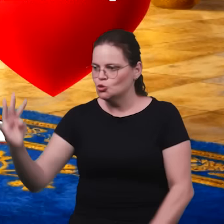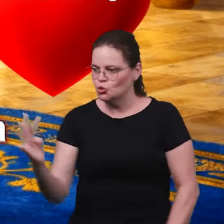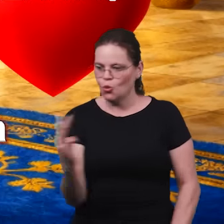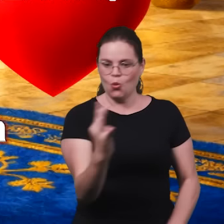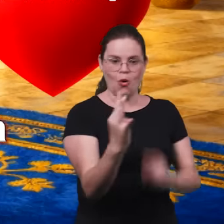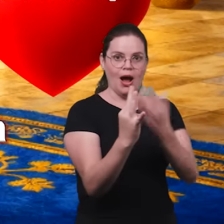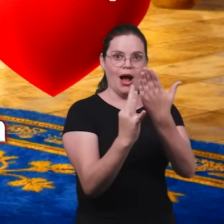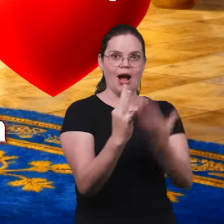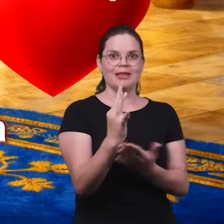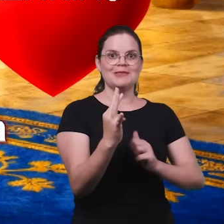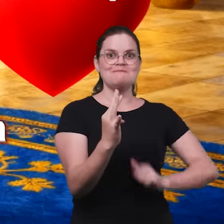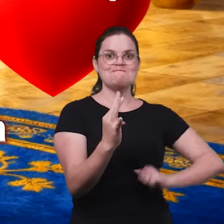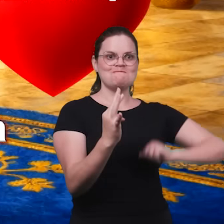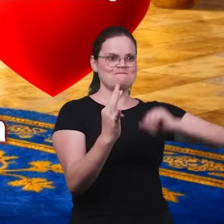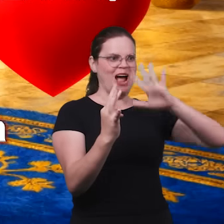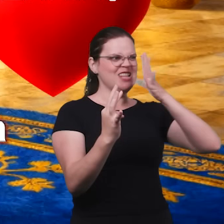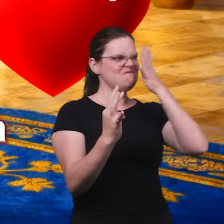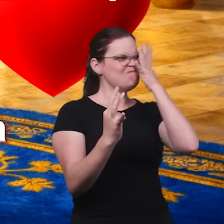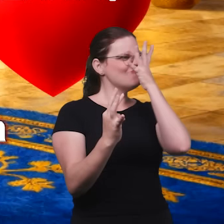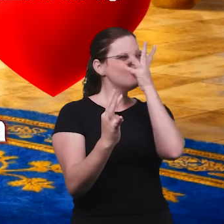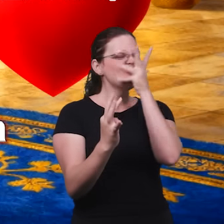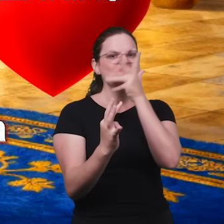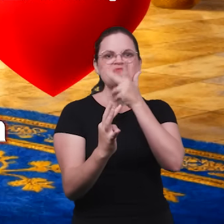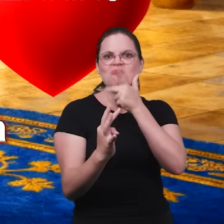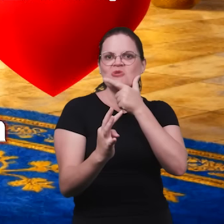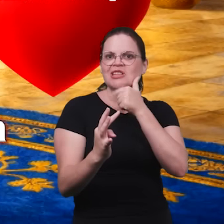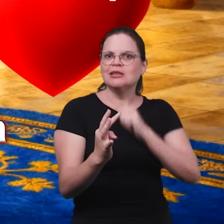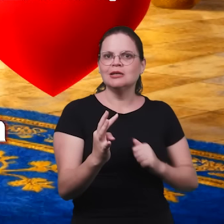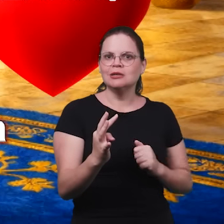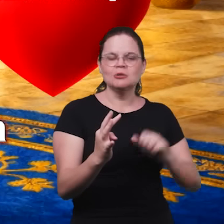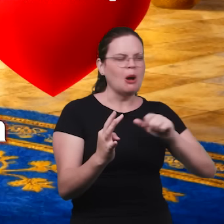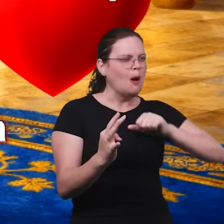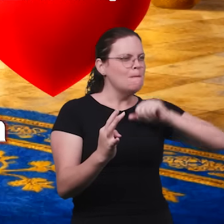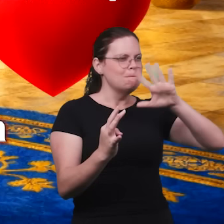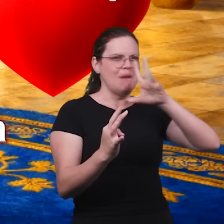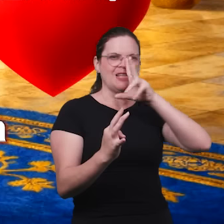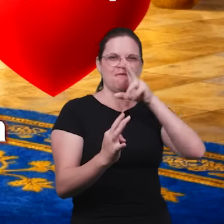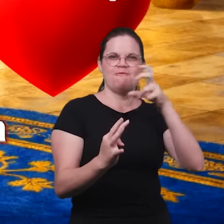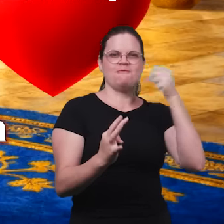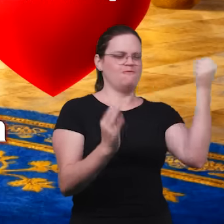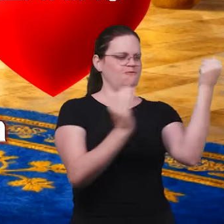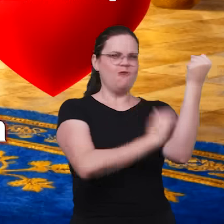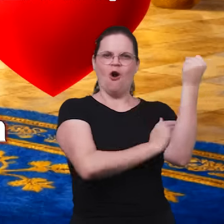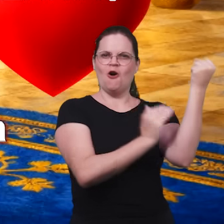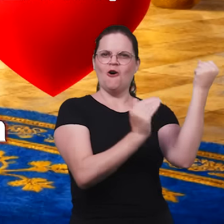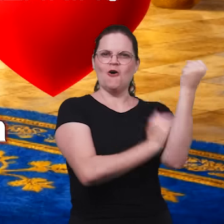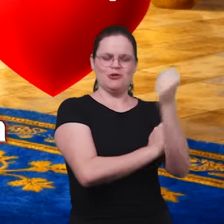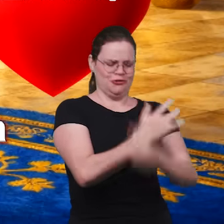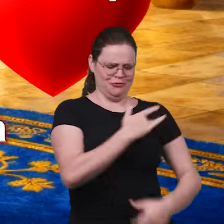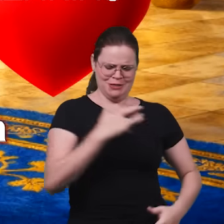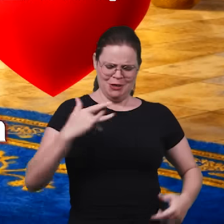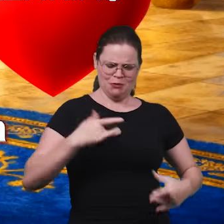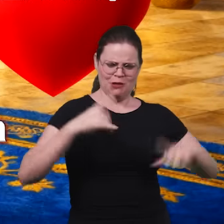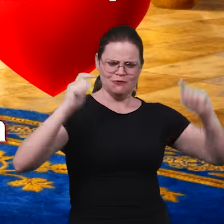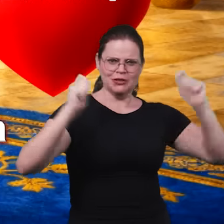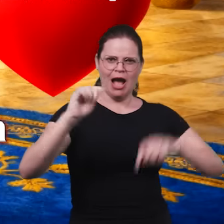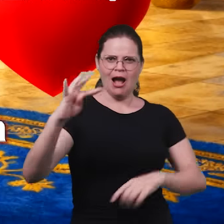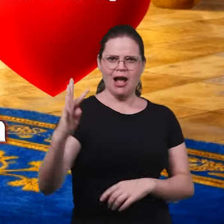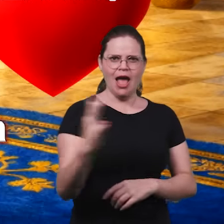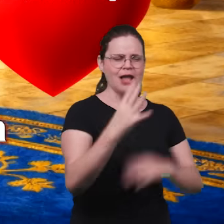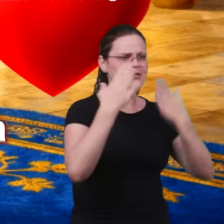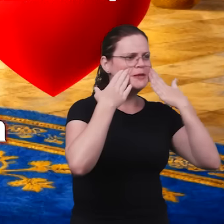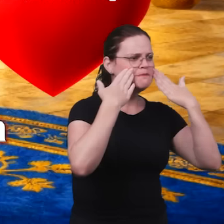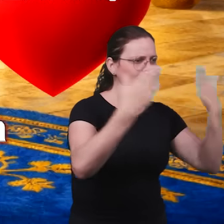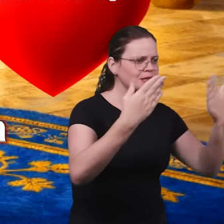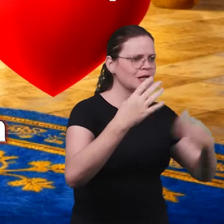a Deus! Daniel e seus amigos estavam mais fortes, saudáveis e preparados do que todos os